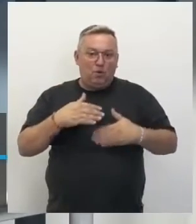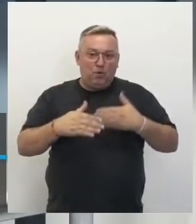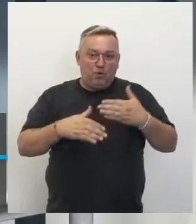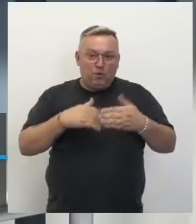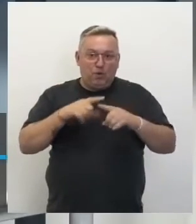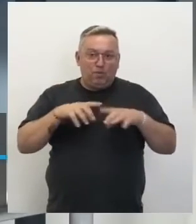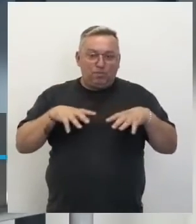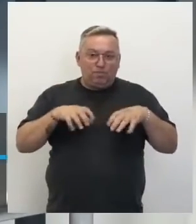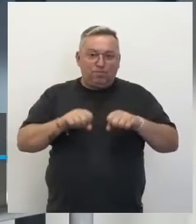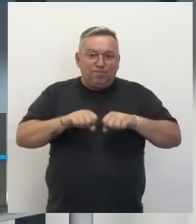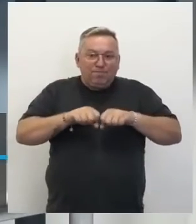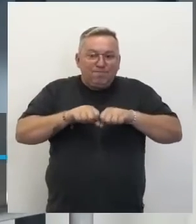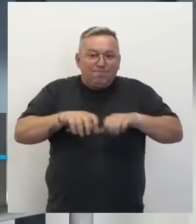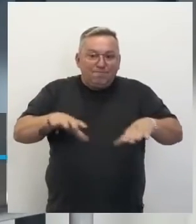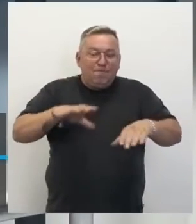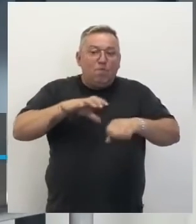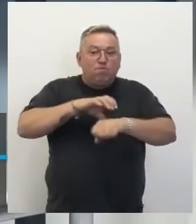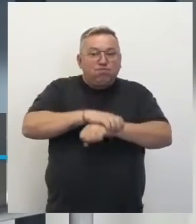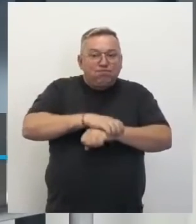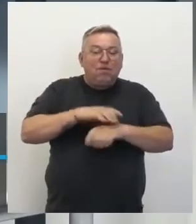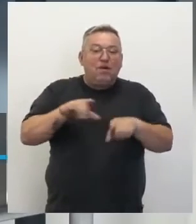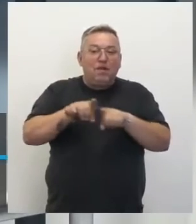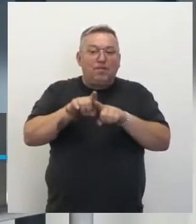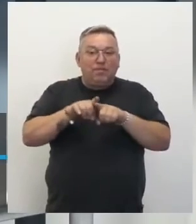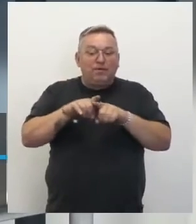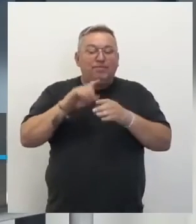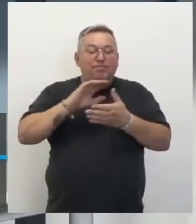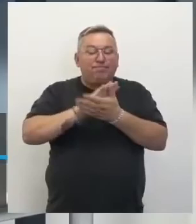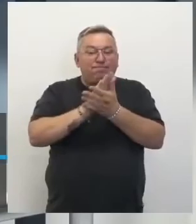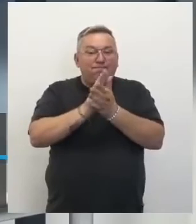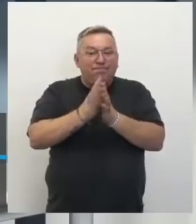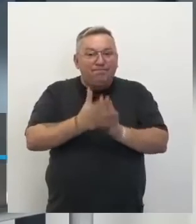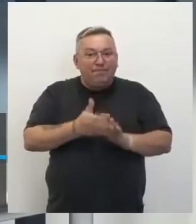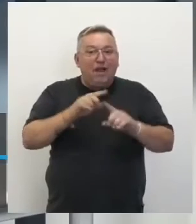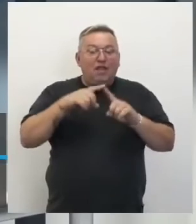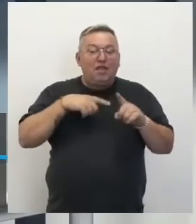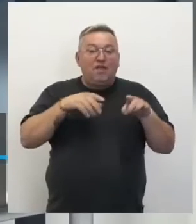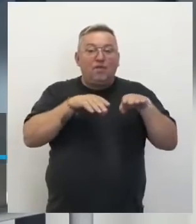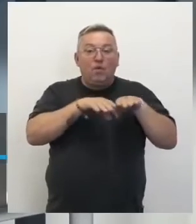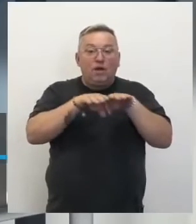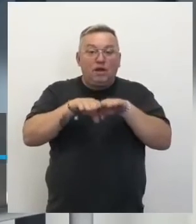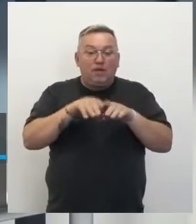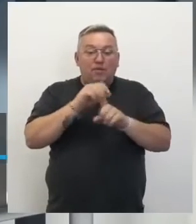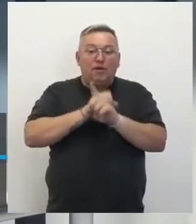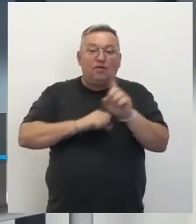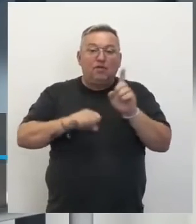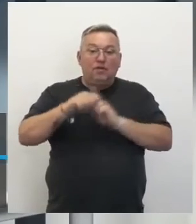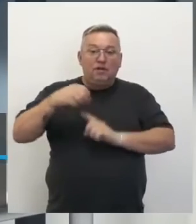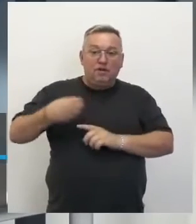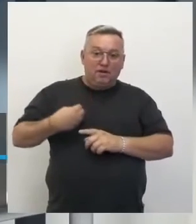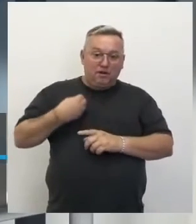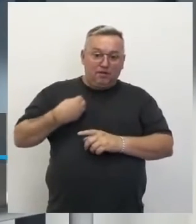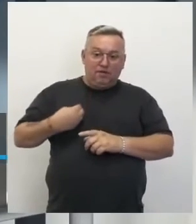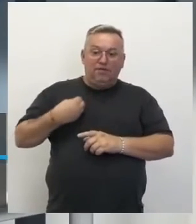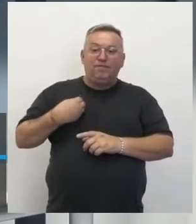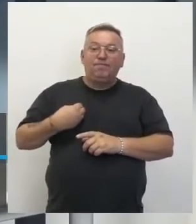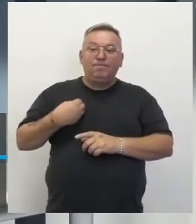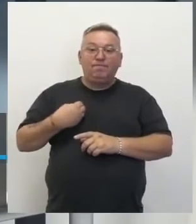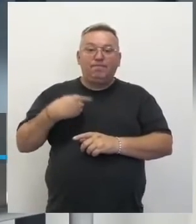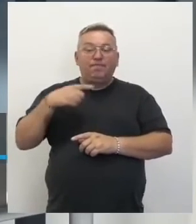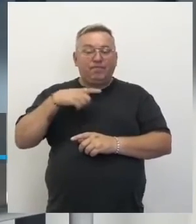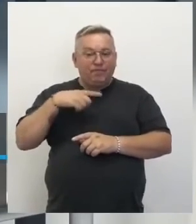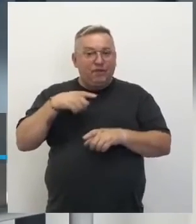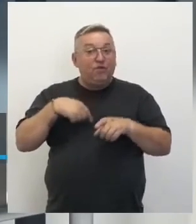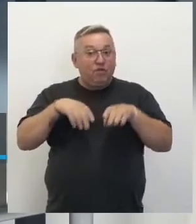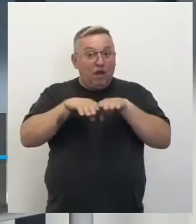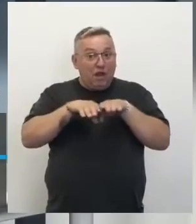colonização que houve lá, houve uma desestruturação, né? nesse equilíbrio das sociedades que viviam lá já, que eram equilibradas